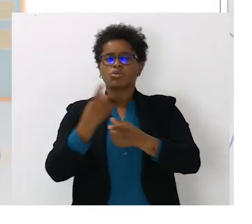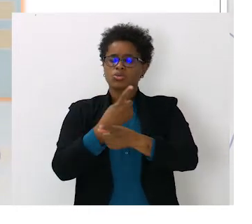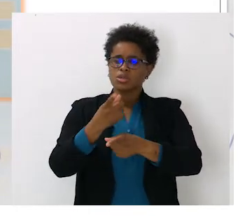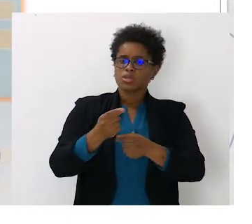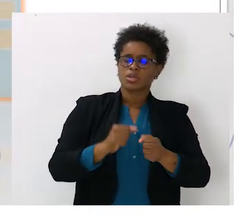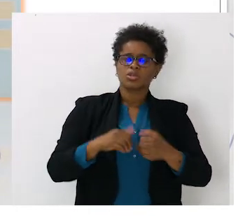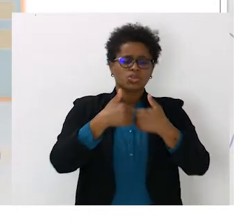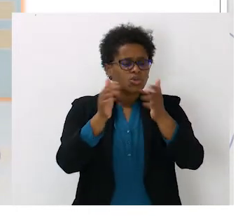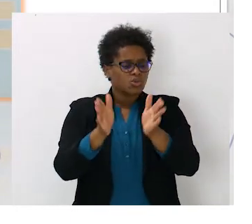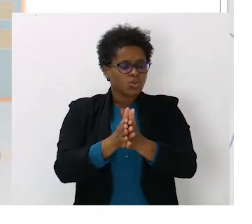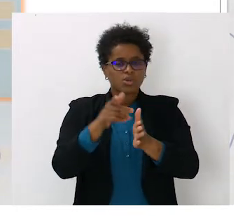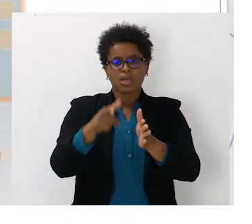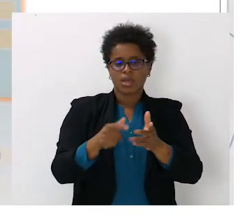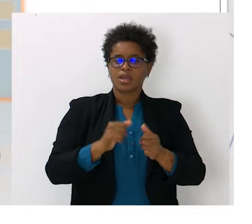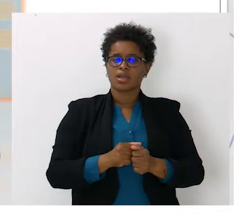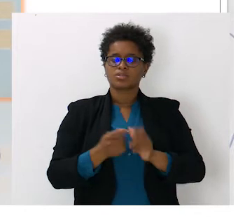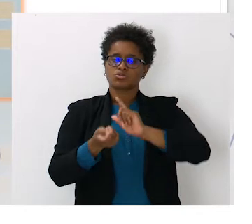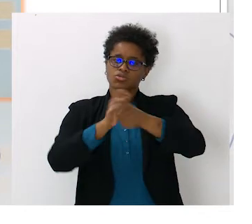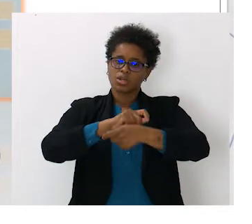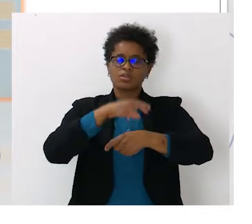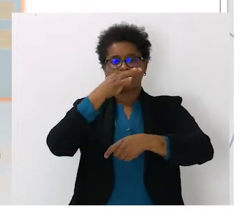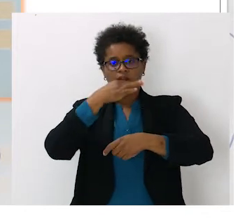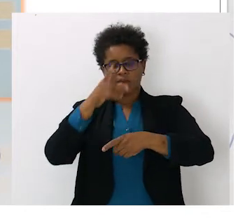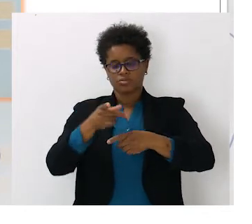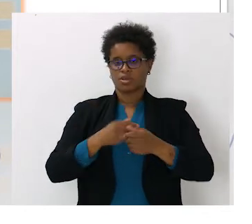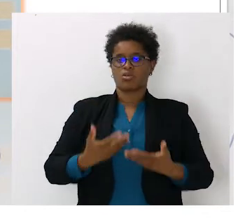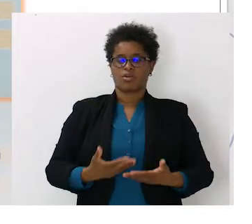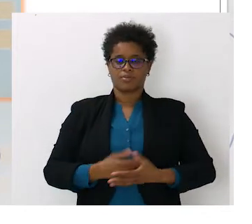consequência de todas essas transformações que iniciamos acima.